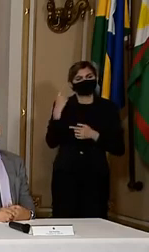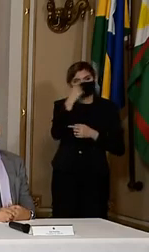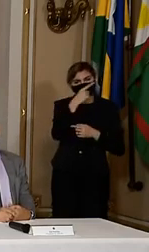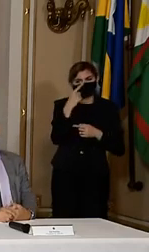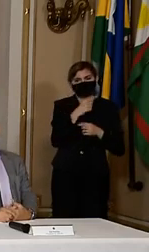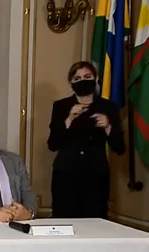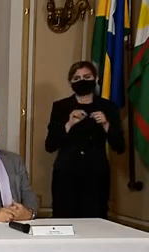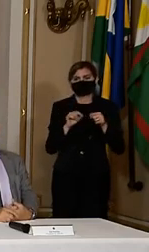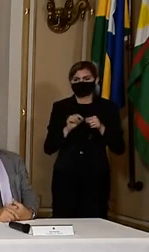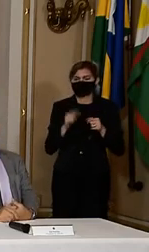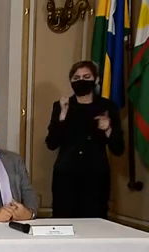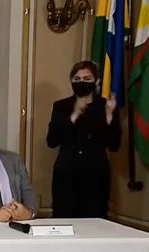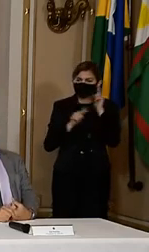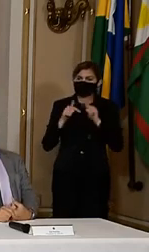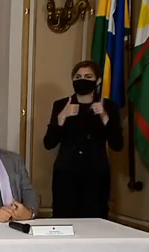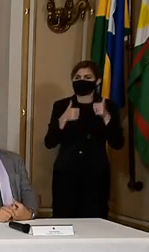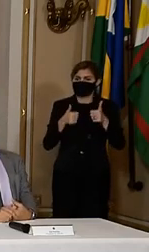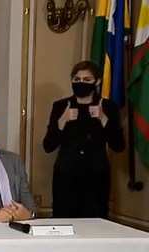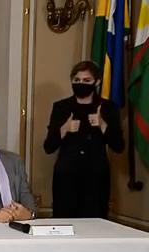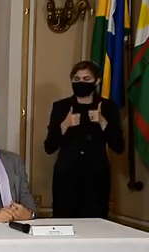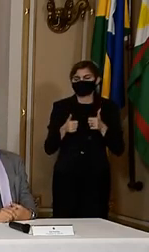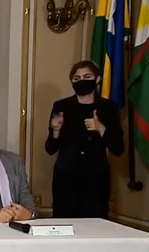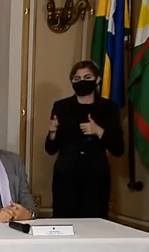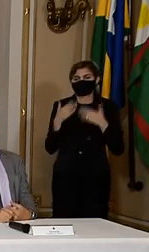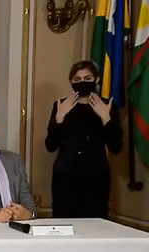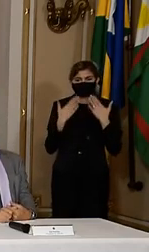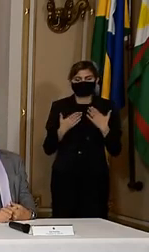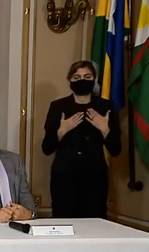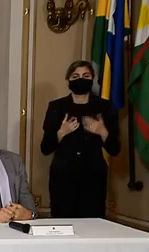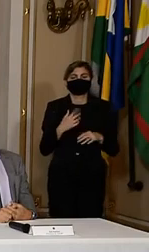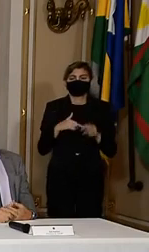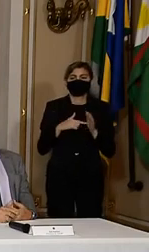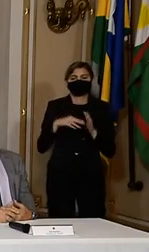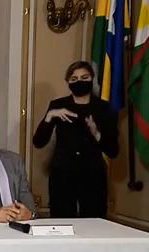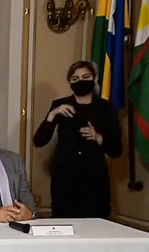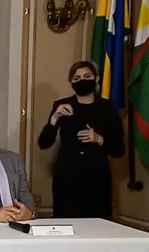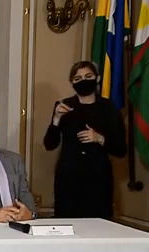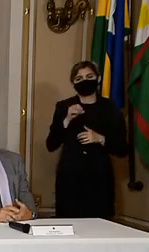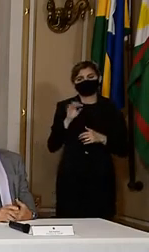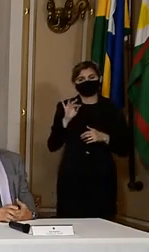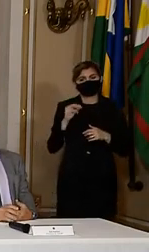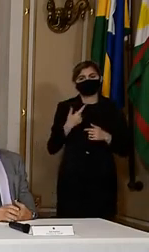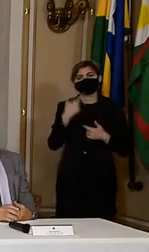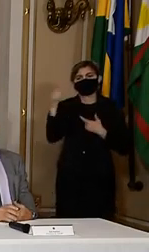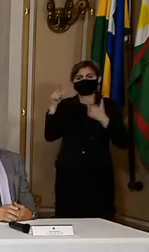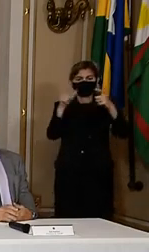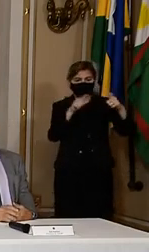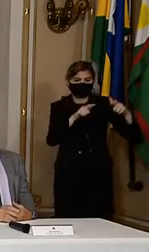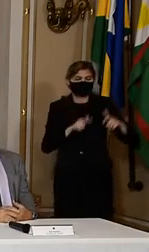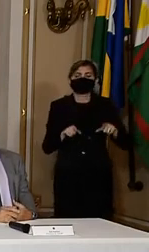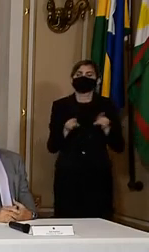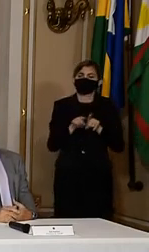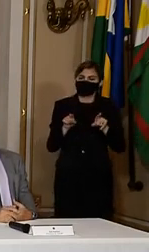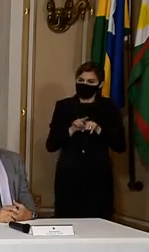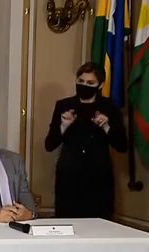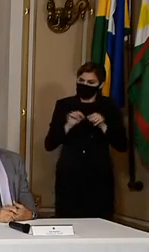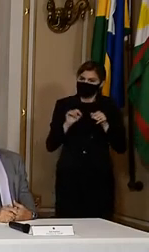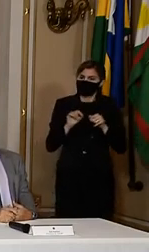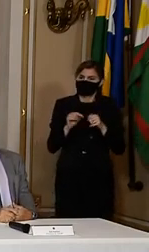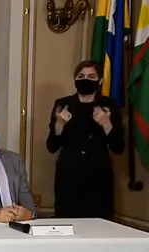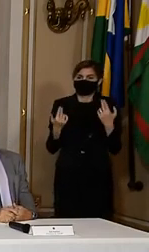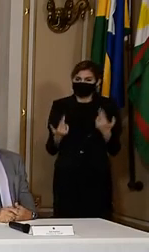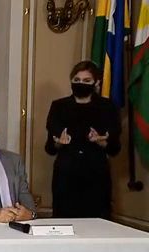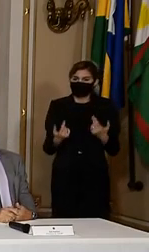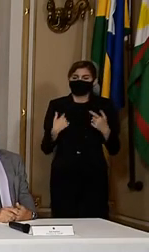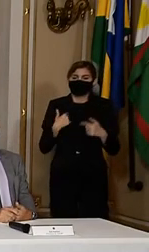a gente ter êxito também o prazer o sempre dá o exemplo junto com o mostra o Toy outras regiões também vão fazer o que precisa ser